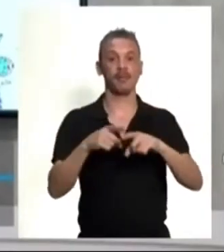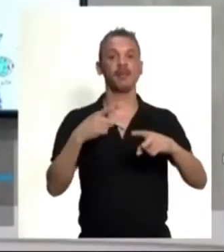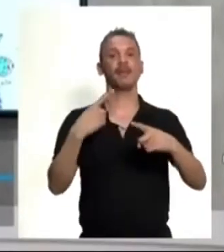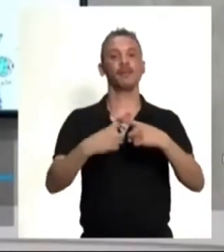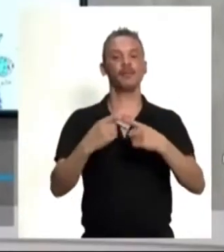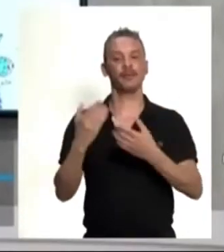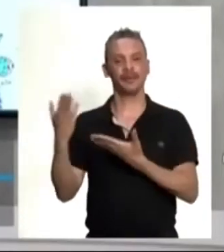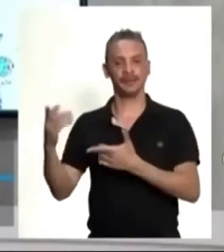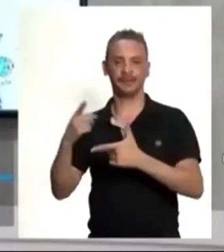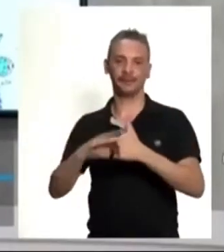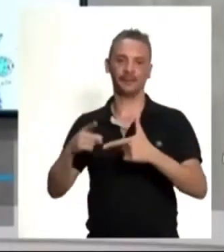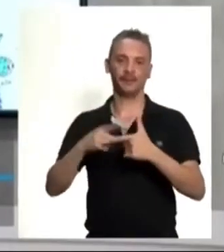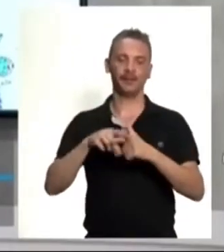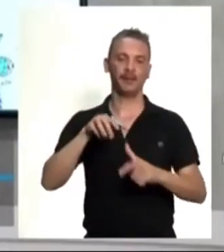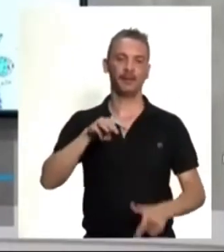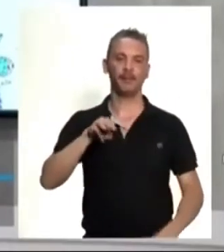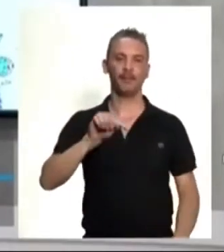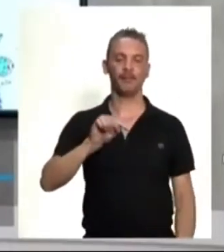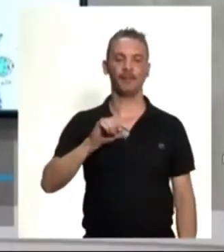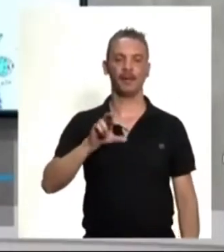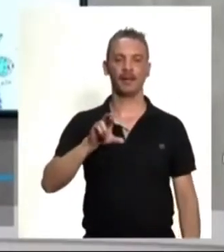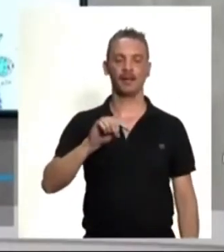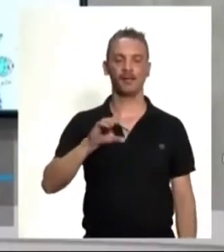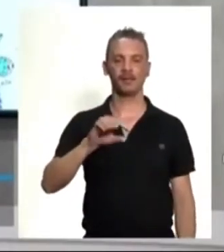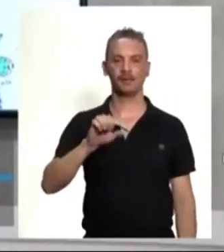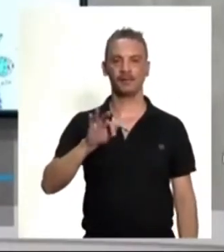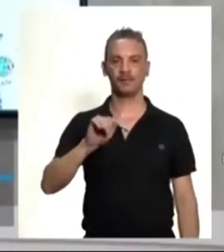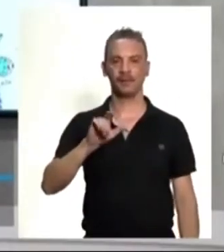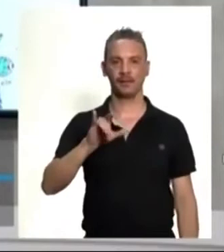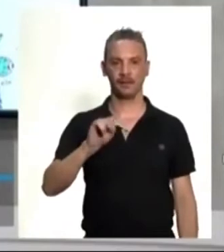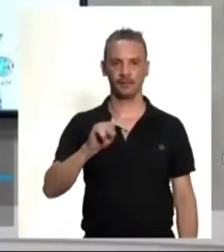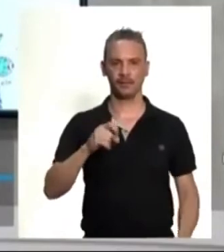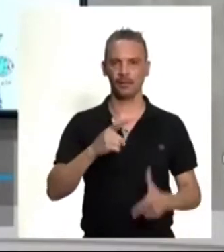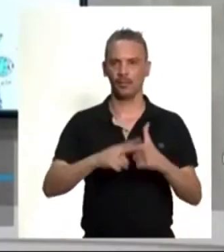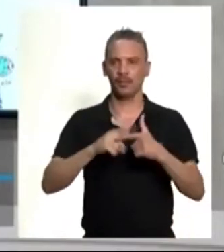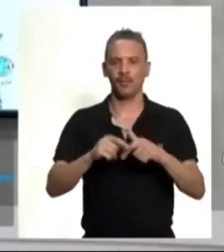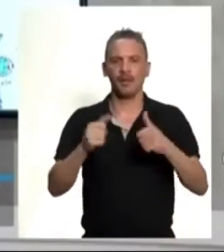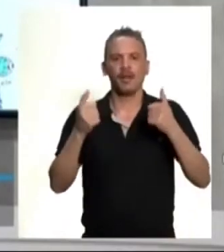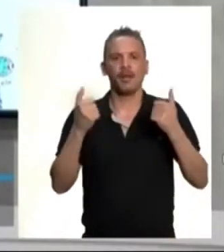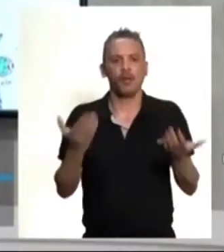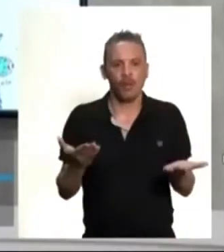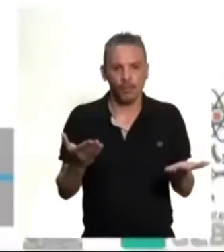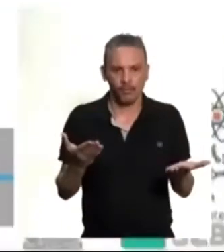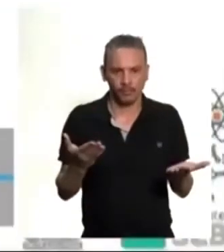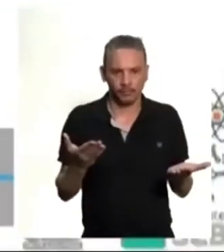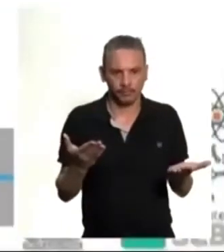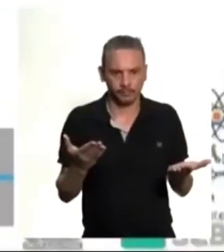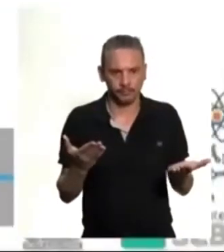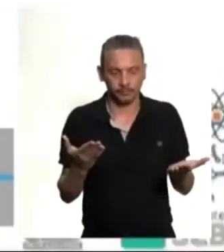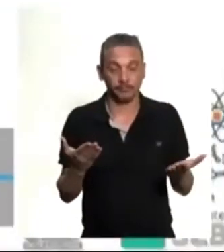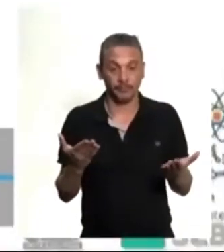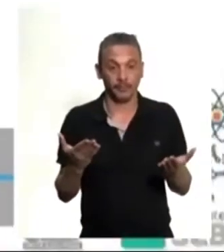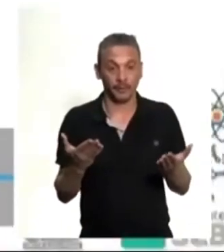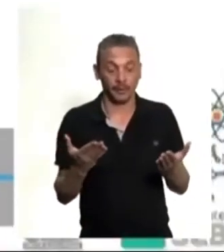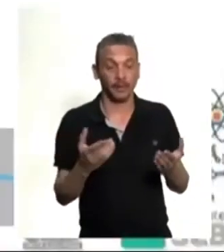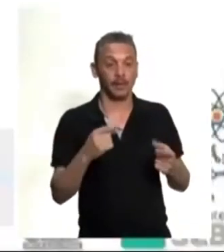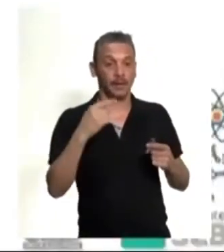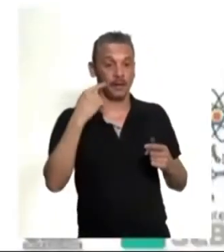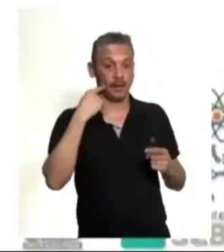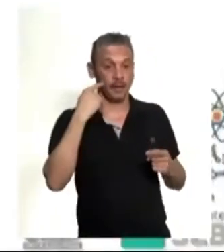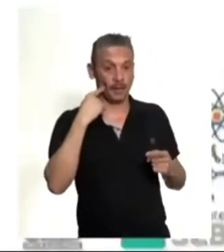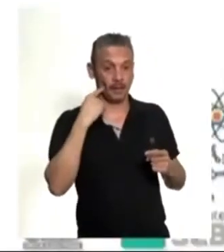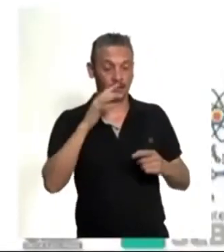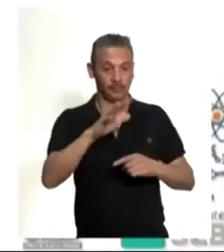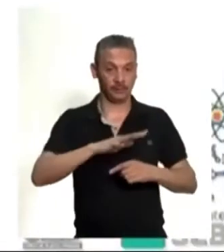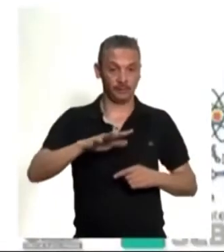desse macrocefalismo ou da macrocefalia urbana. Quais são esses problemas? Primeiro, segregação